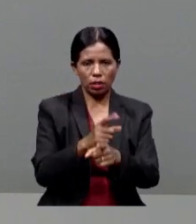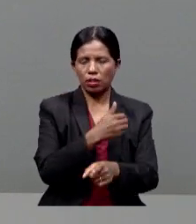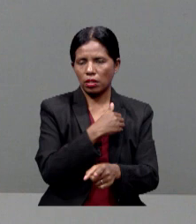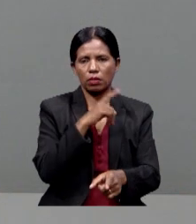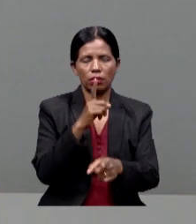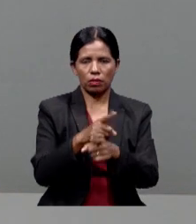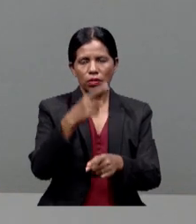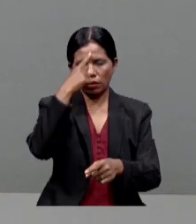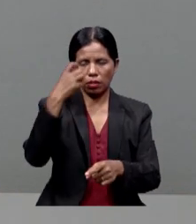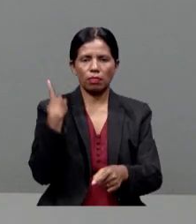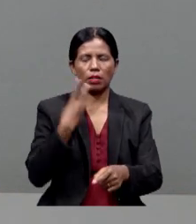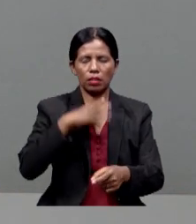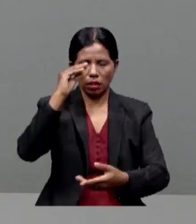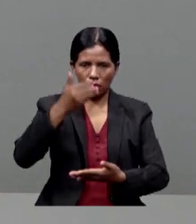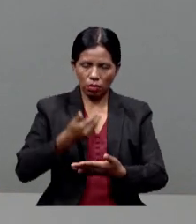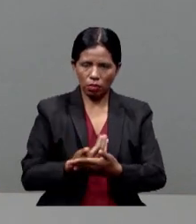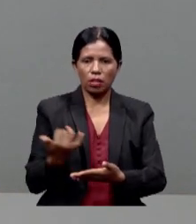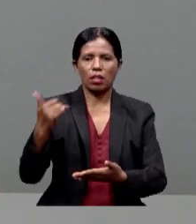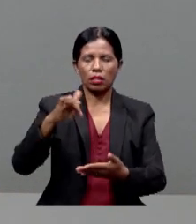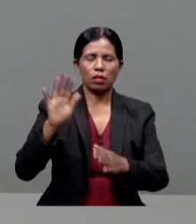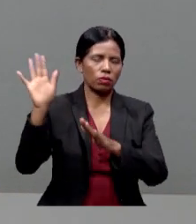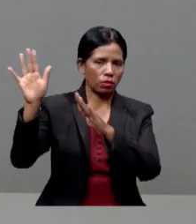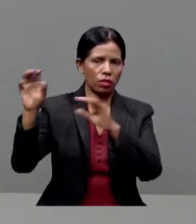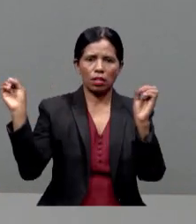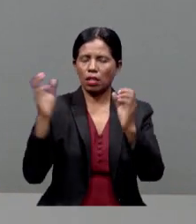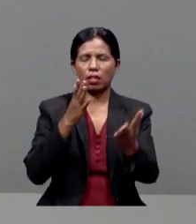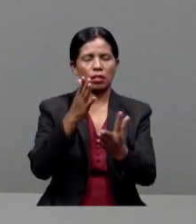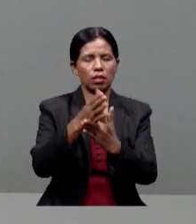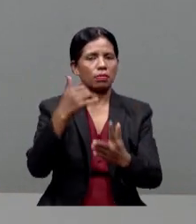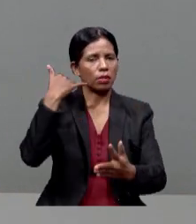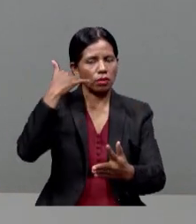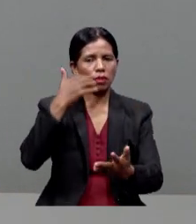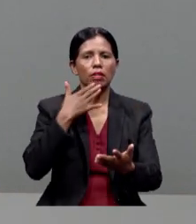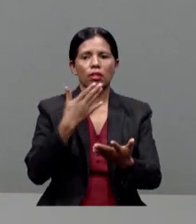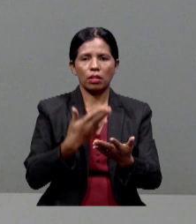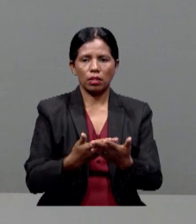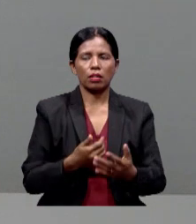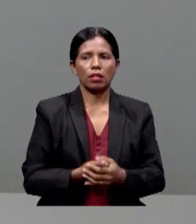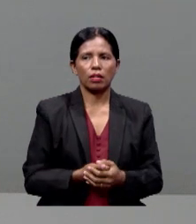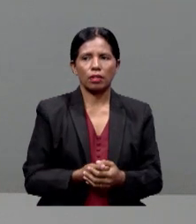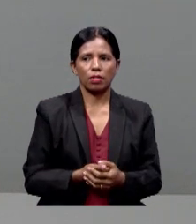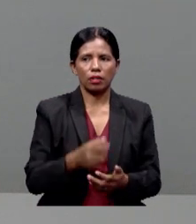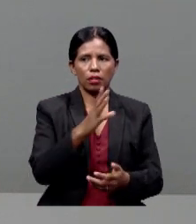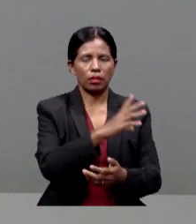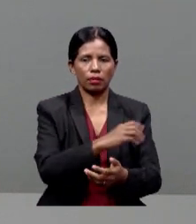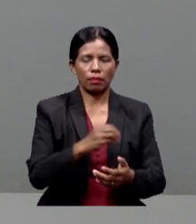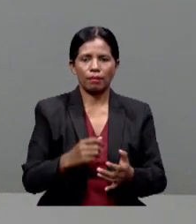ITIENI UANSIRA ITIENI AALIZE NABBA FO NABBA KELA IASSESS PANDROID LA OS TELEPHONE TELEPHONE MINIMO TENGI ANDROID